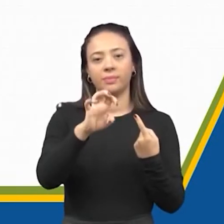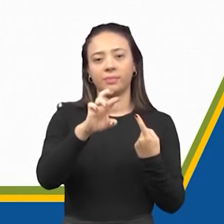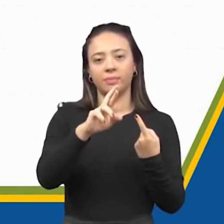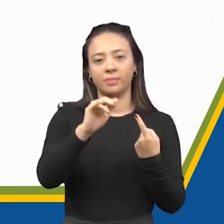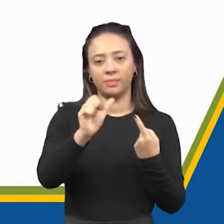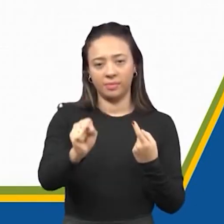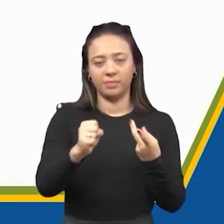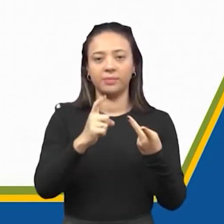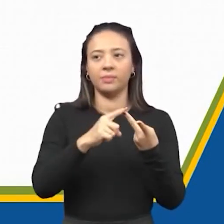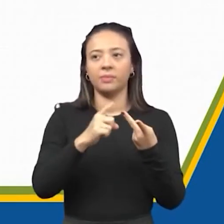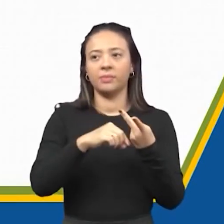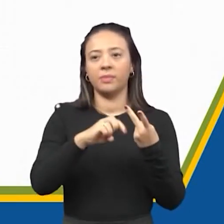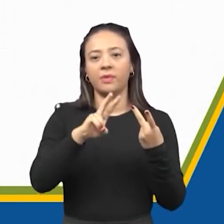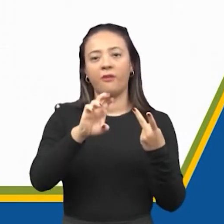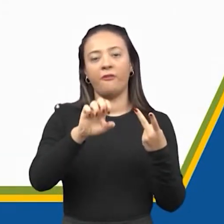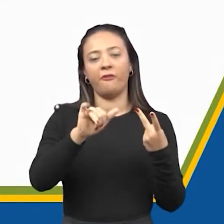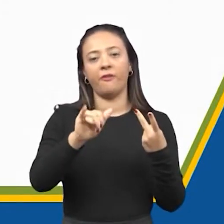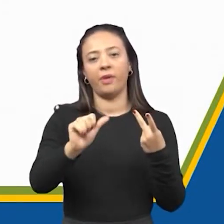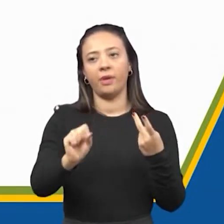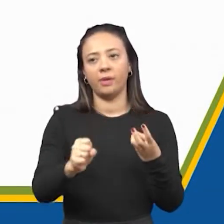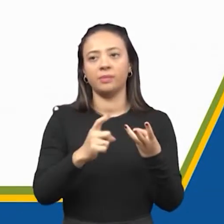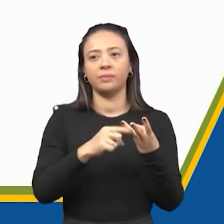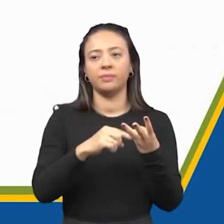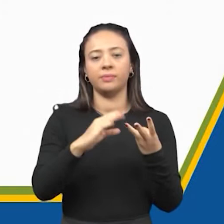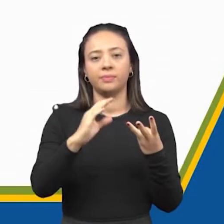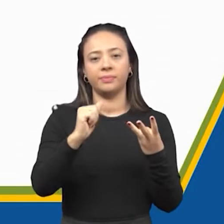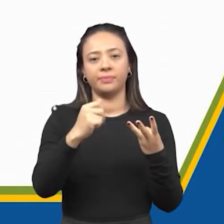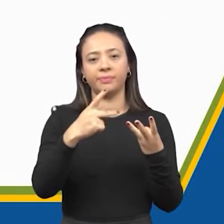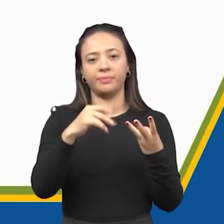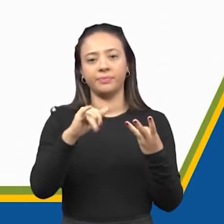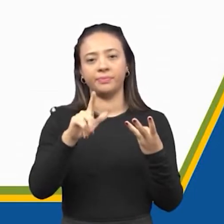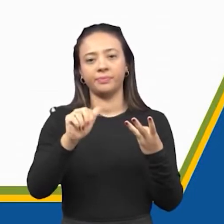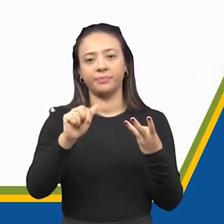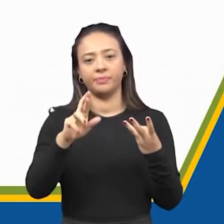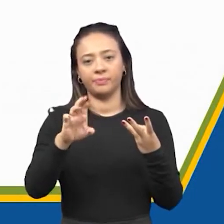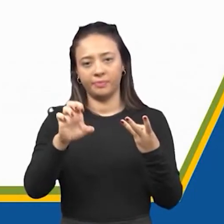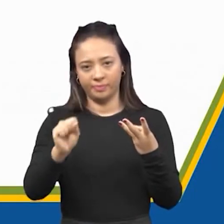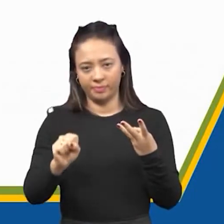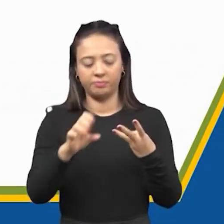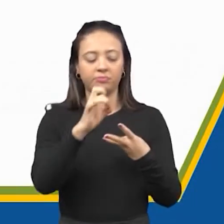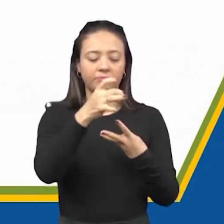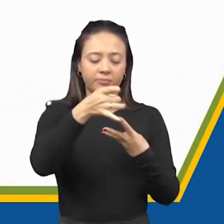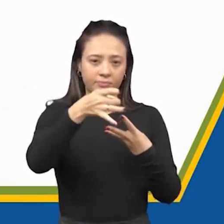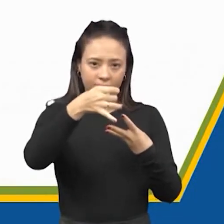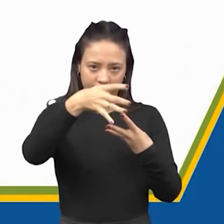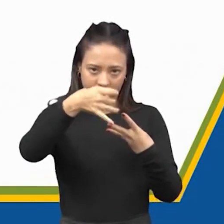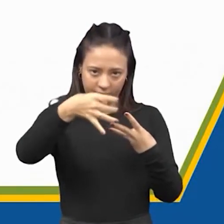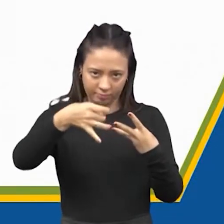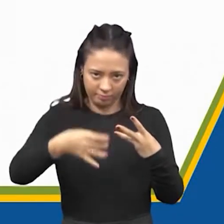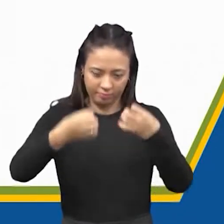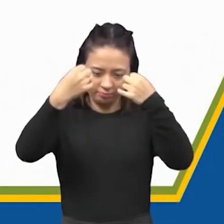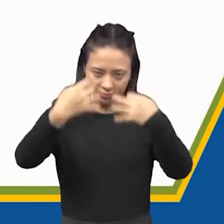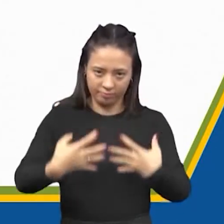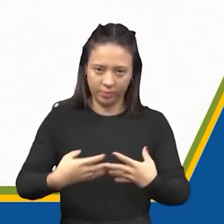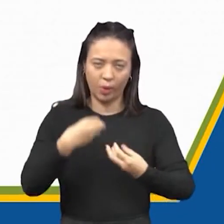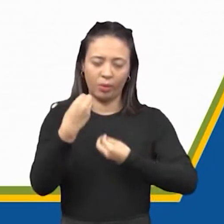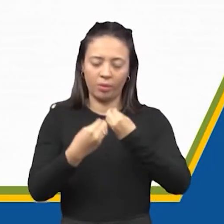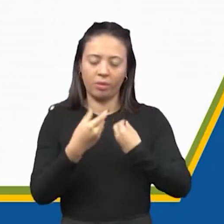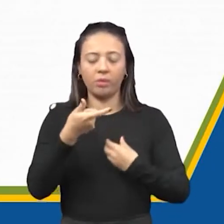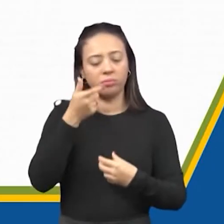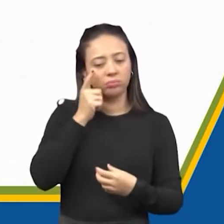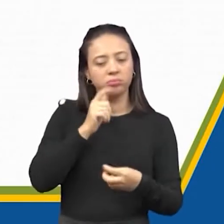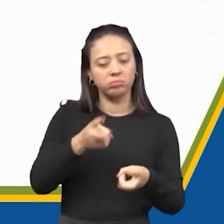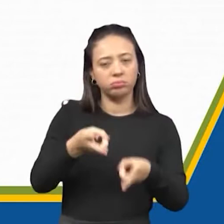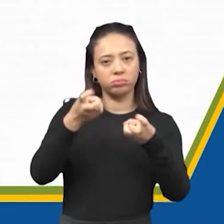e os capilares. Nós vamos agora falar um pouquinho sobre cada uma desses vasos sanguíneos e como nós podemos diferenciar